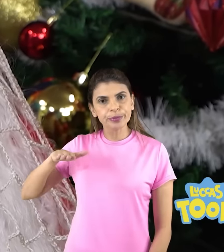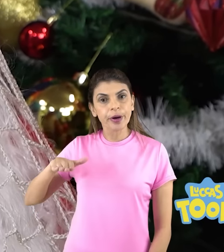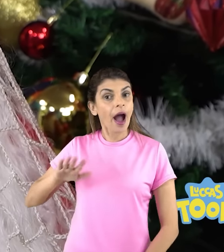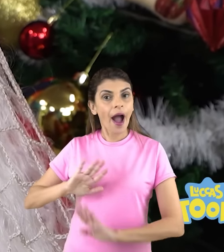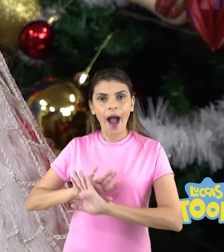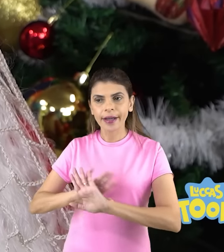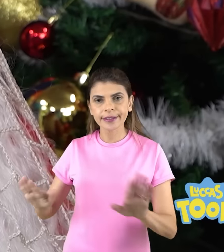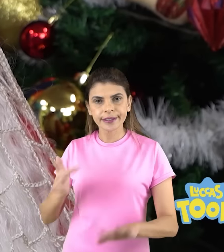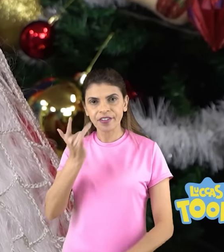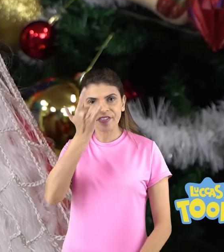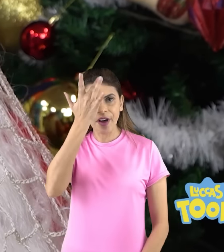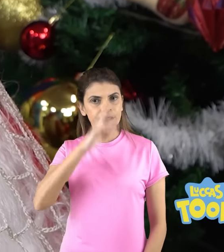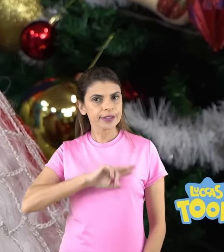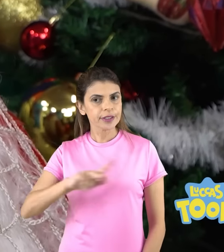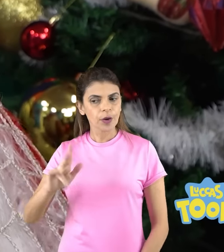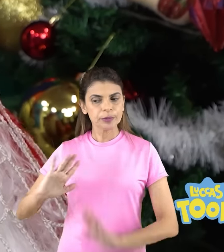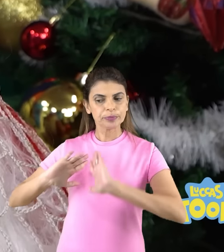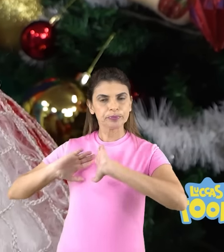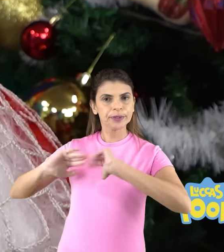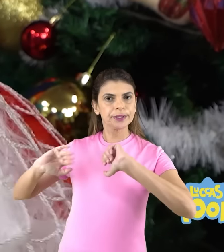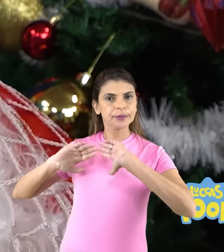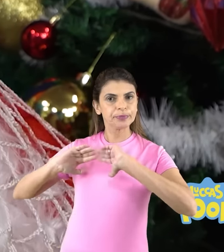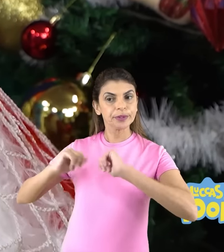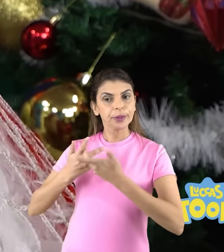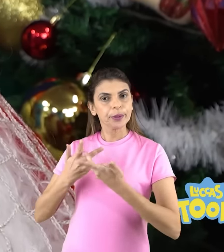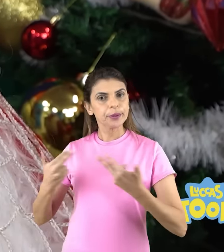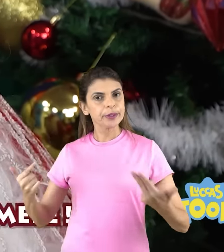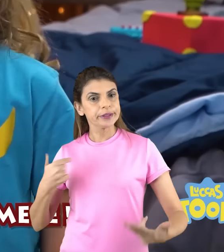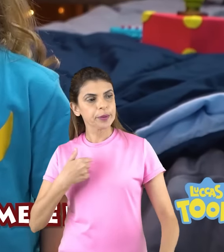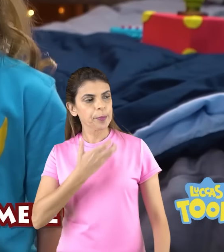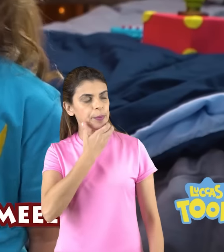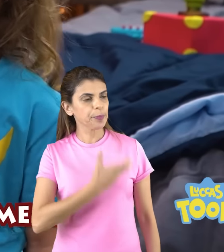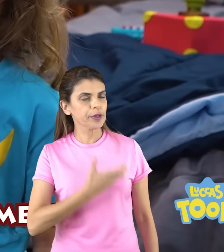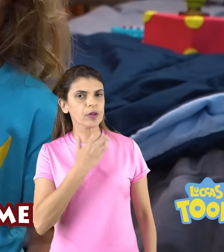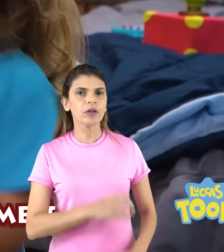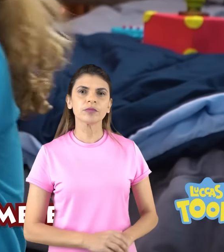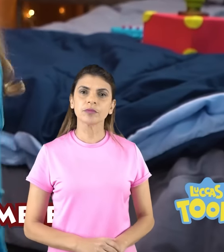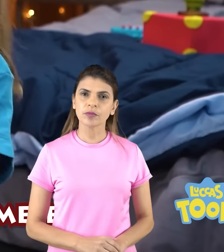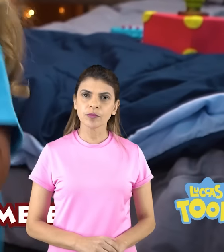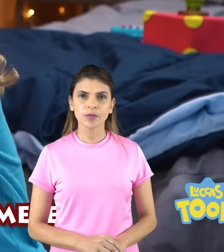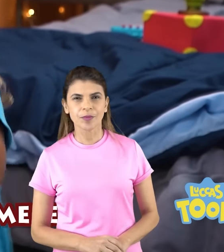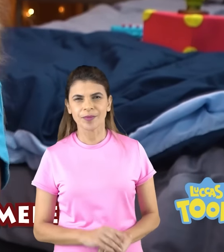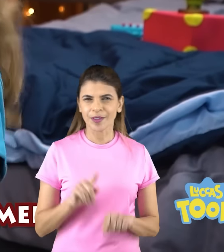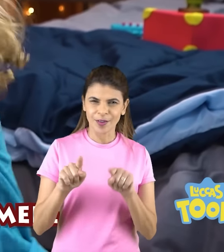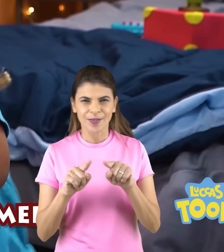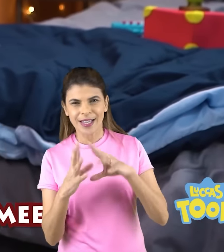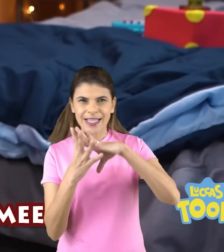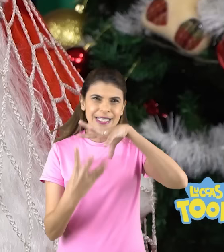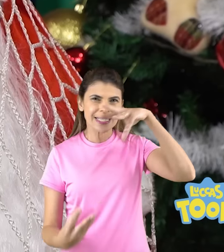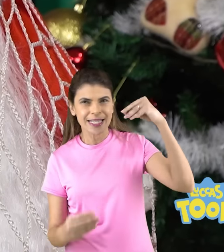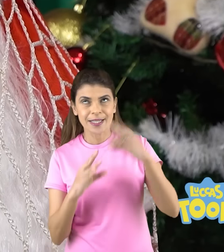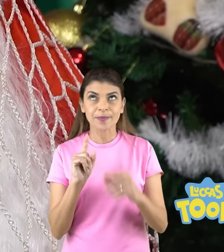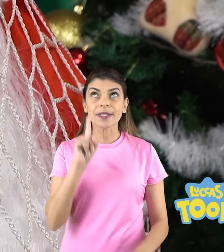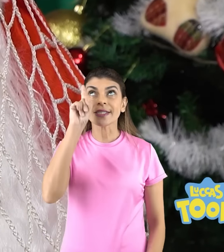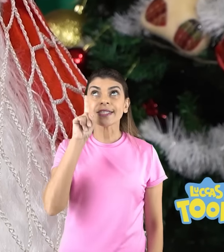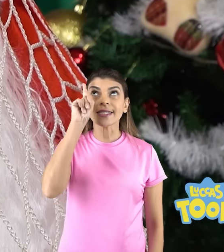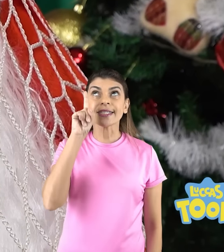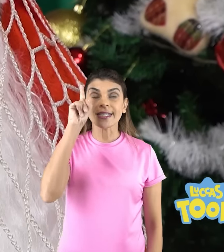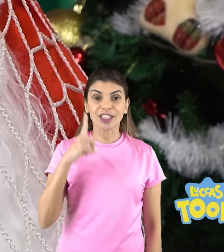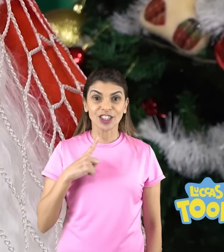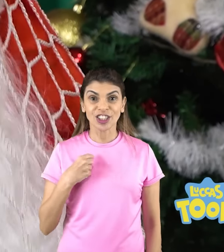sido nada fácil ser Papai Noel! Mas você tem slime! É...